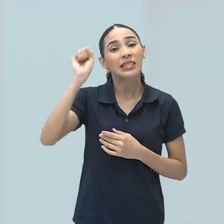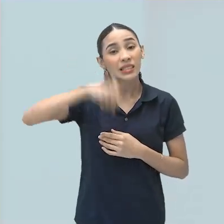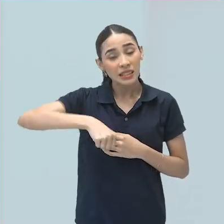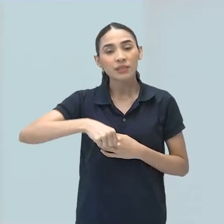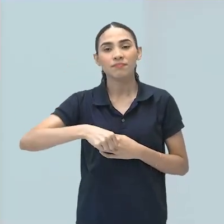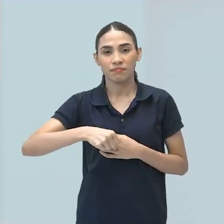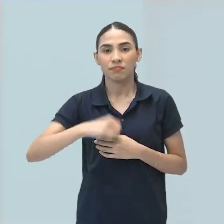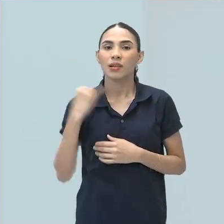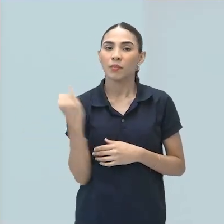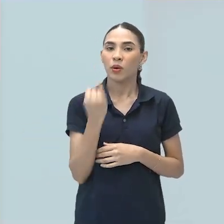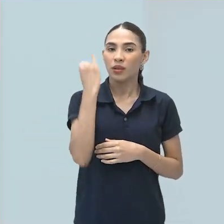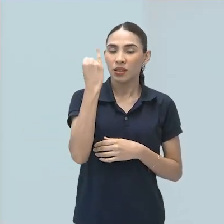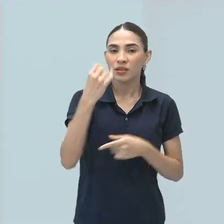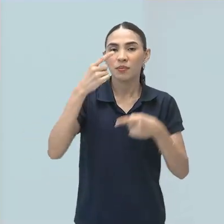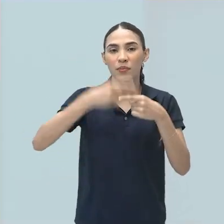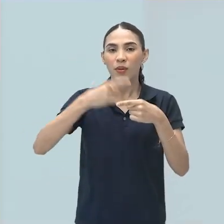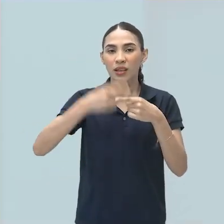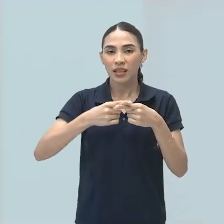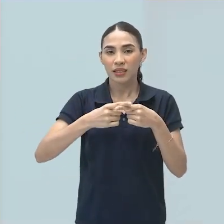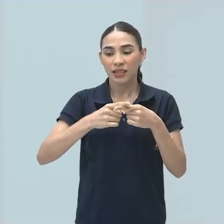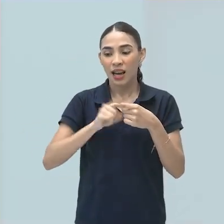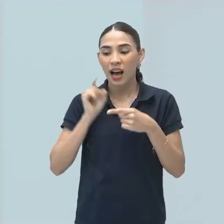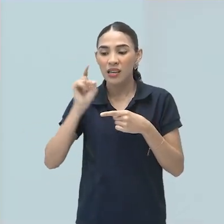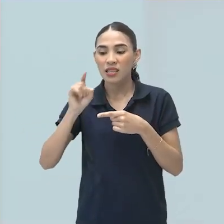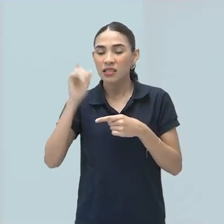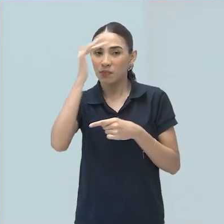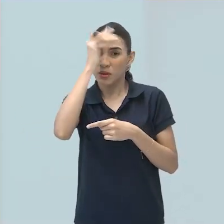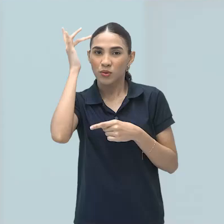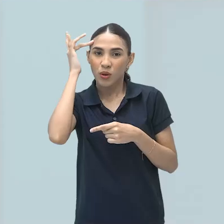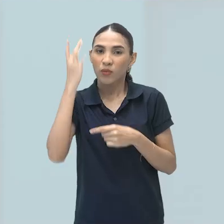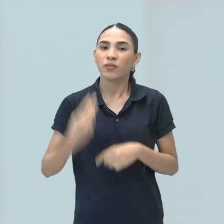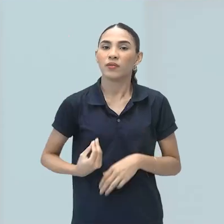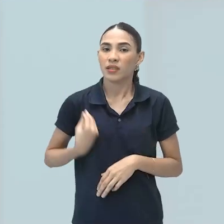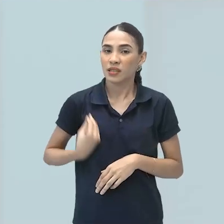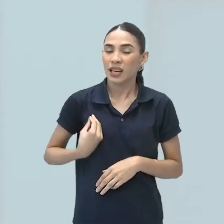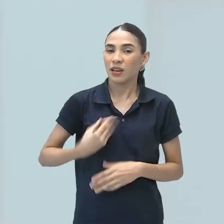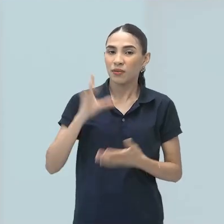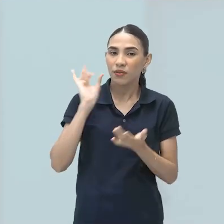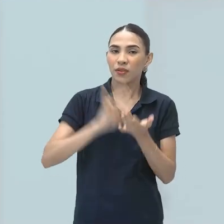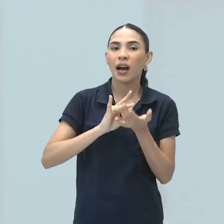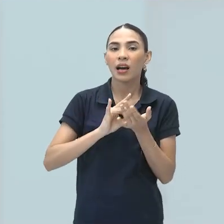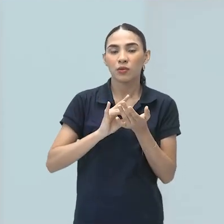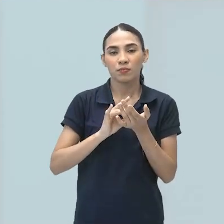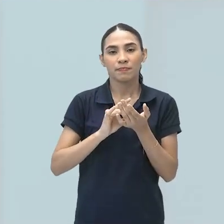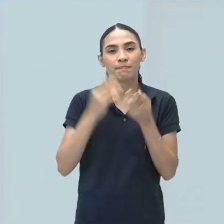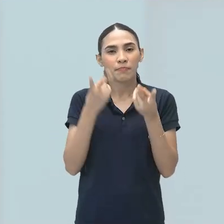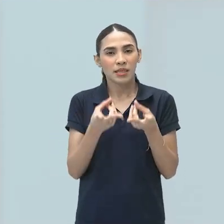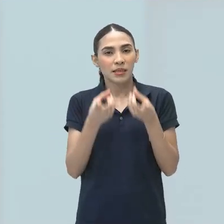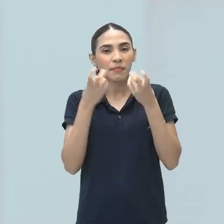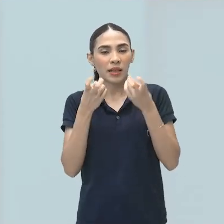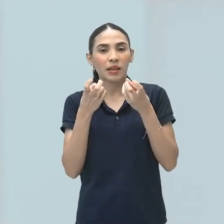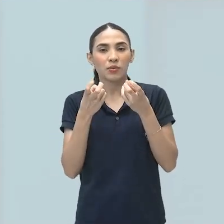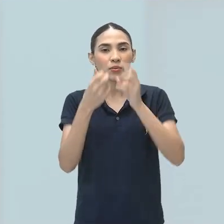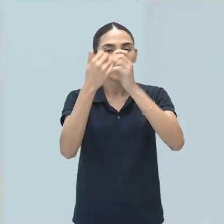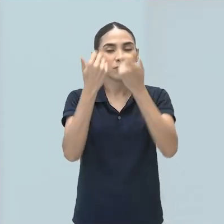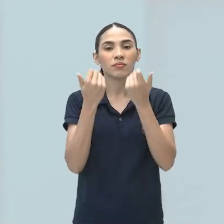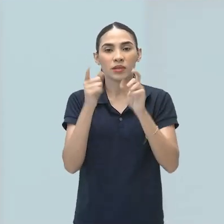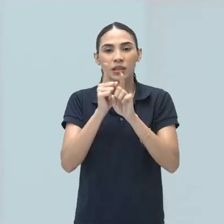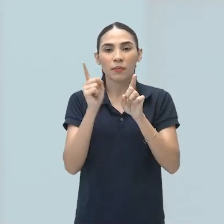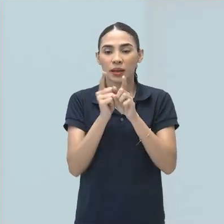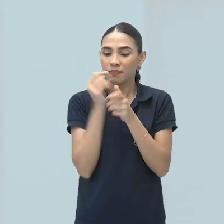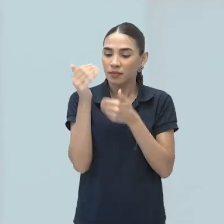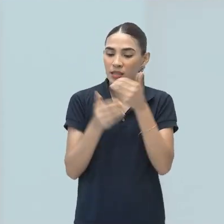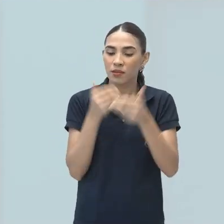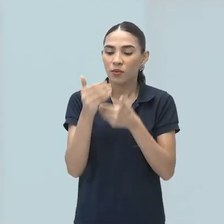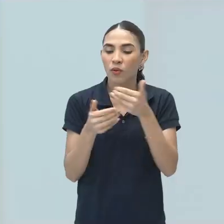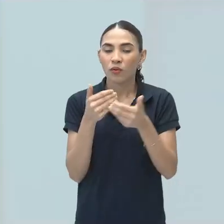muito importantes, porque essas pessoas vivenciaram os fatos, essas pessoas construíram o